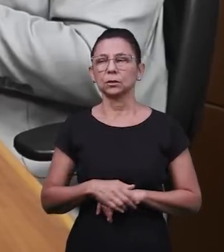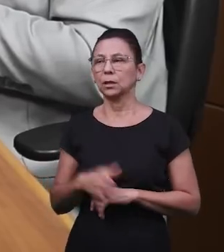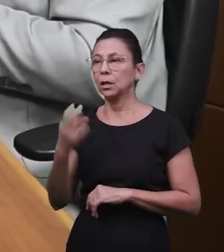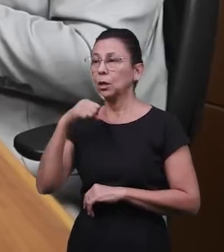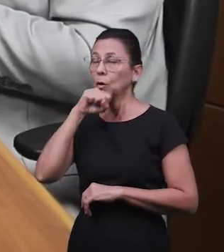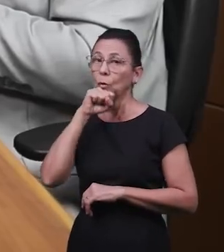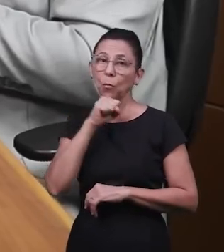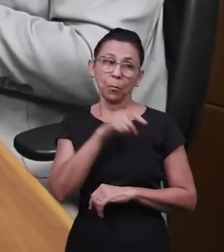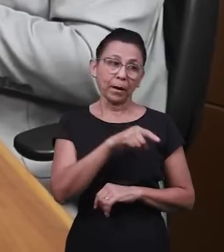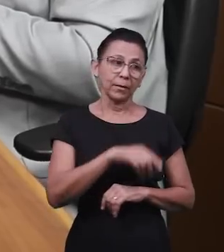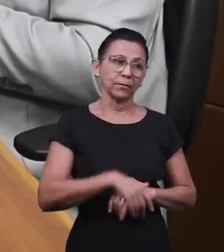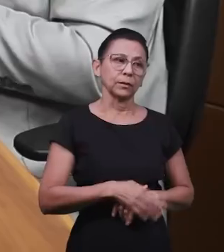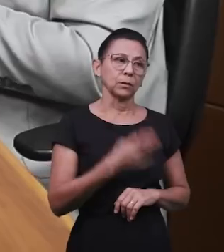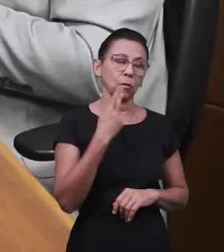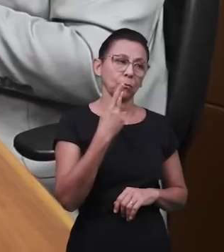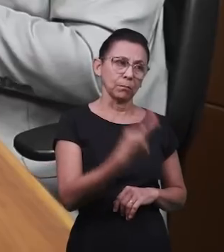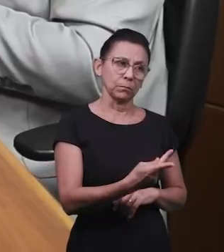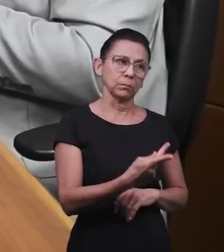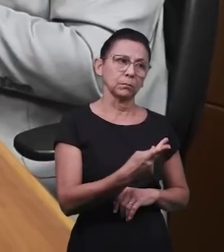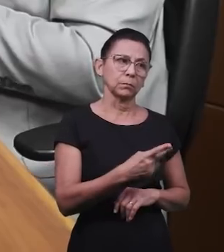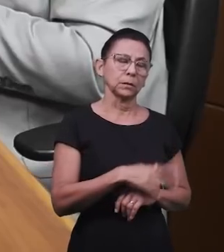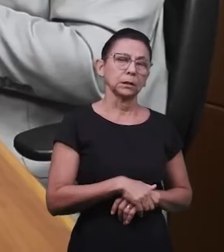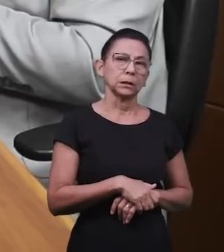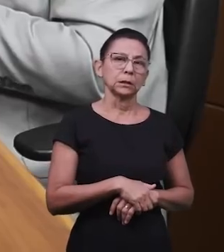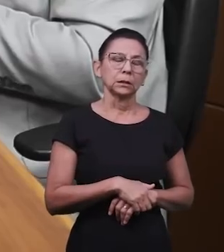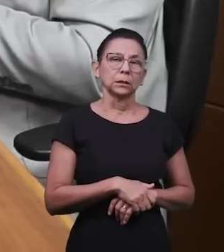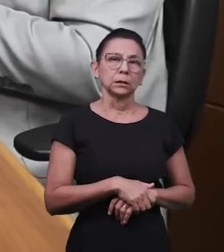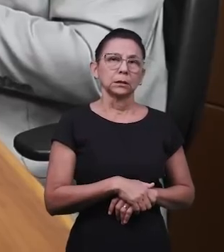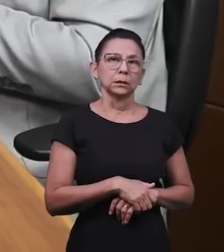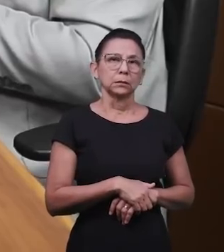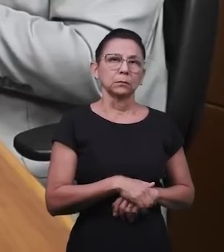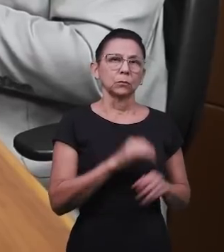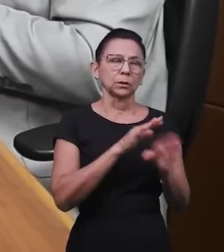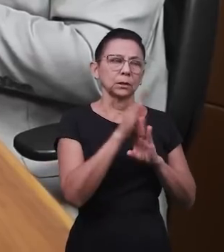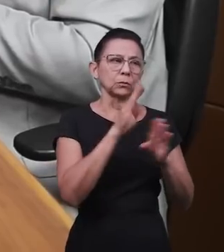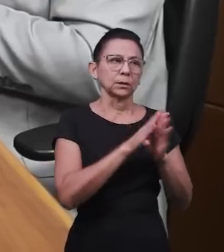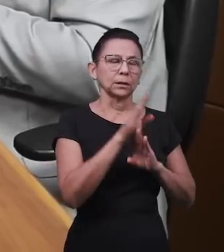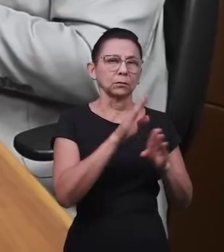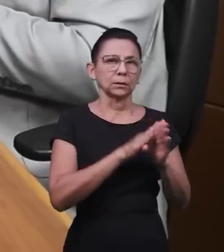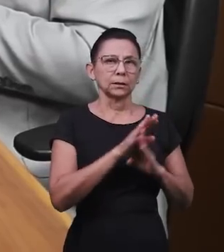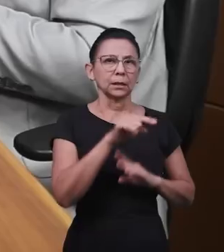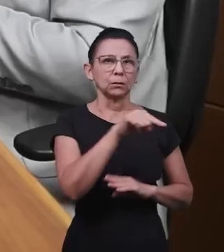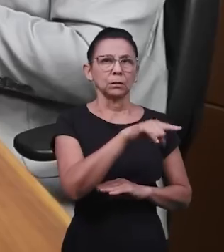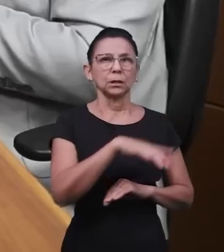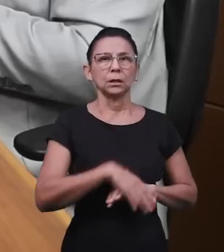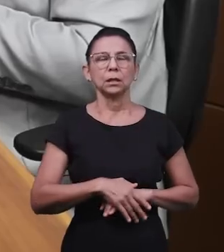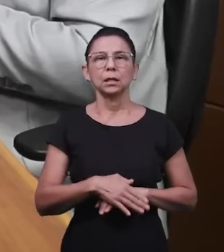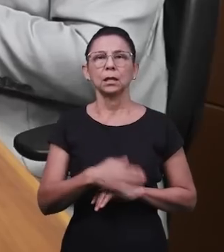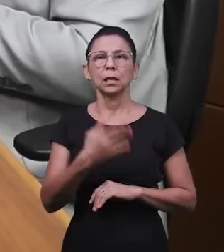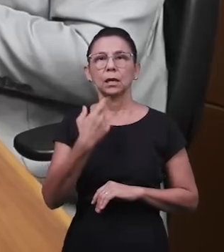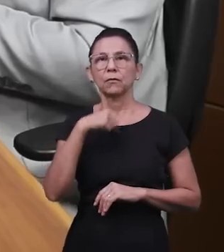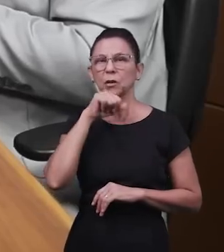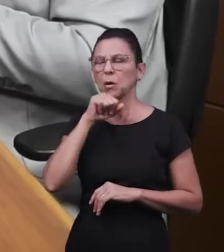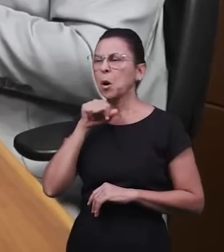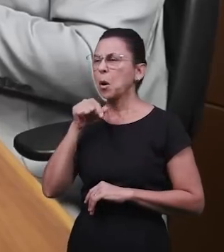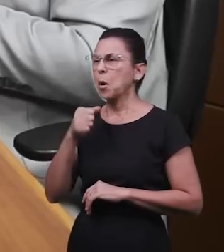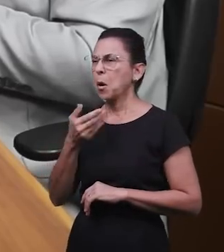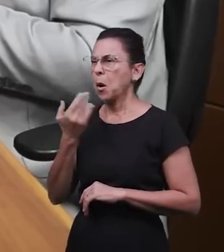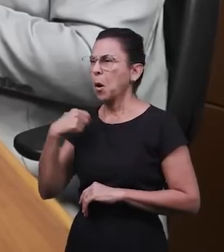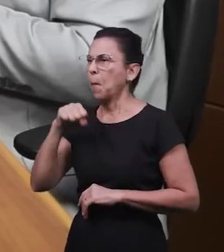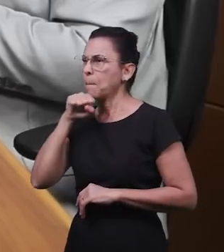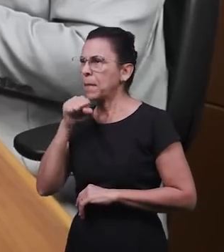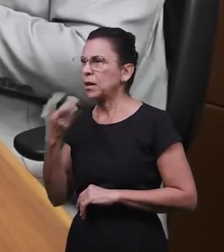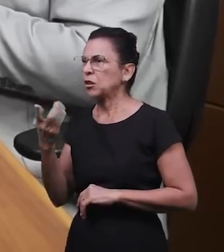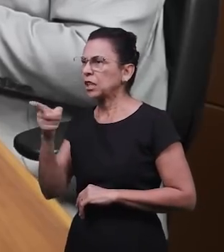ali. Eu quero que o senhor morra. Falou para o pai assim. O pai morreu naquela semana. Que coisa. Um ataque cardíaco, morreu. Sabe o que aconteceu? Mais